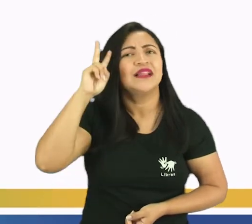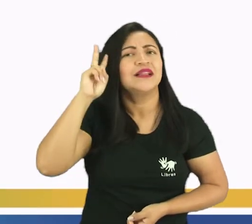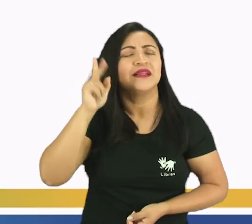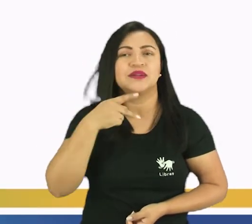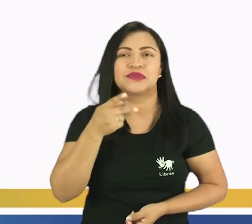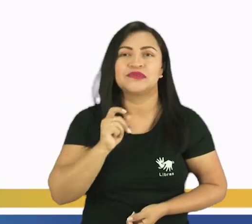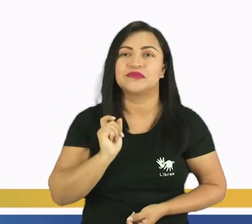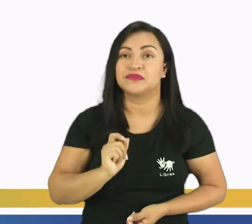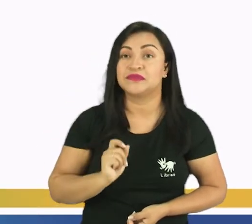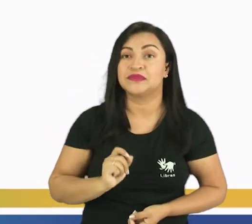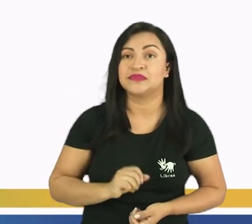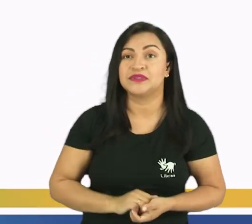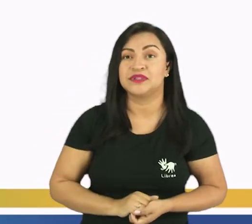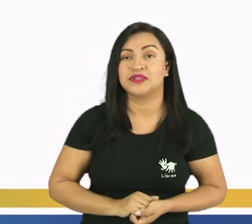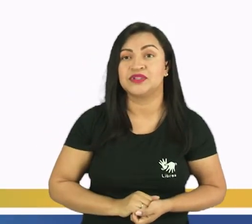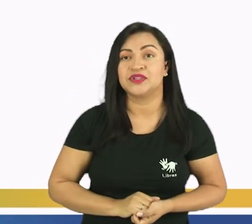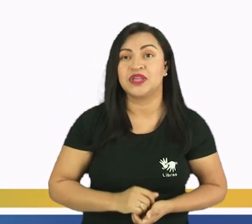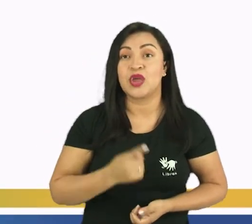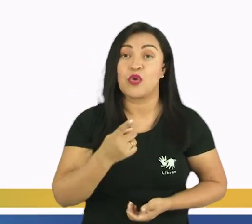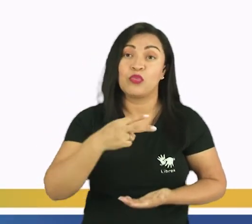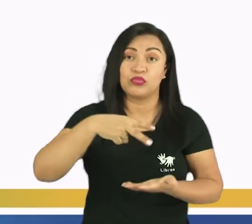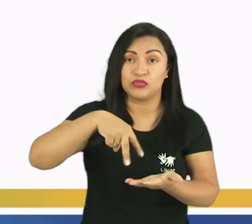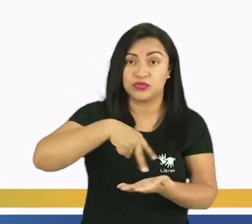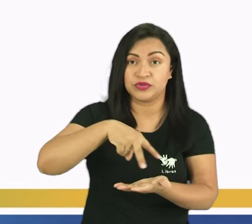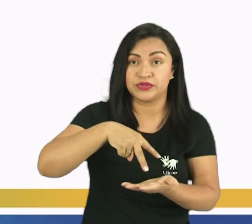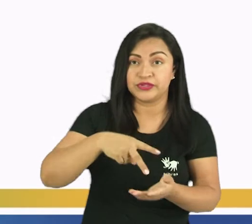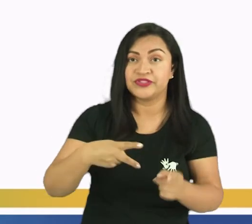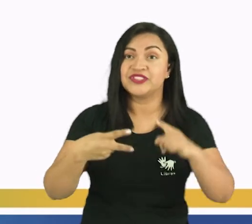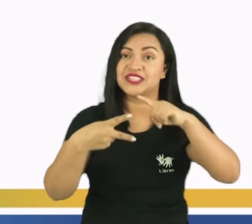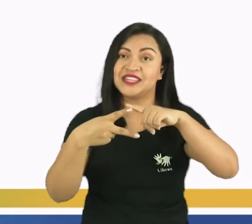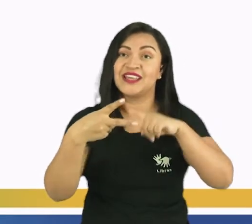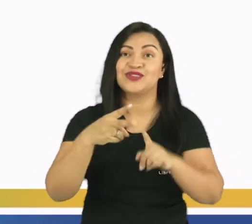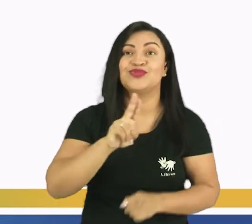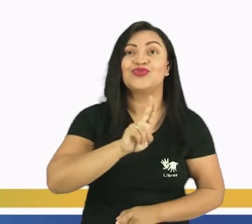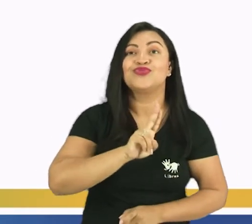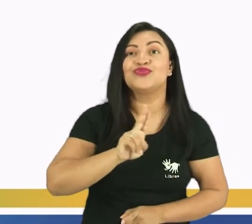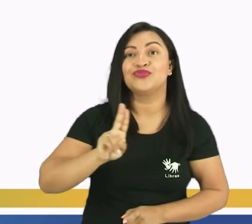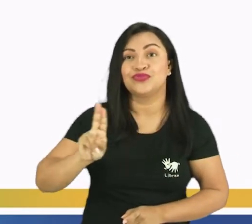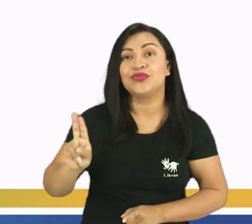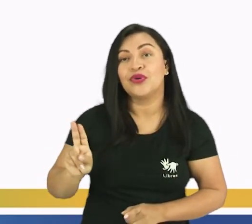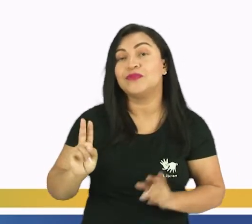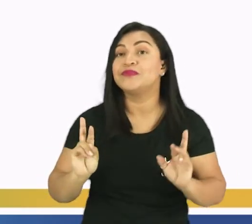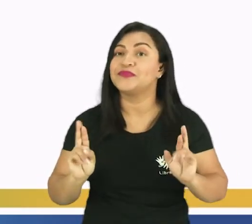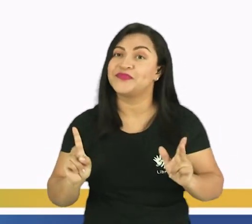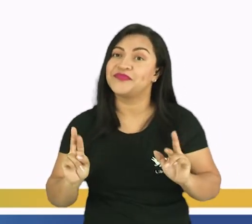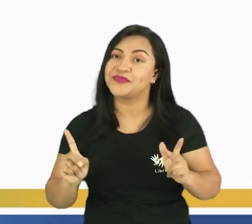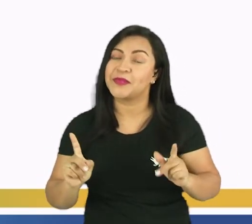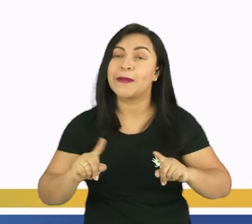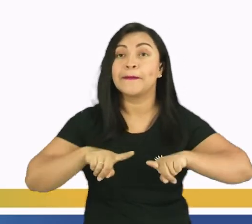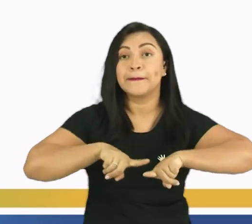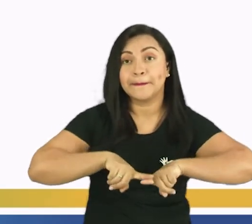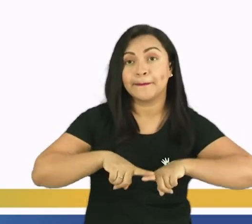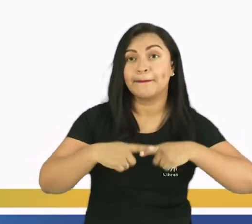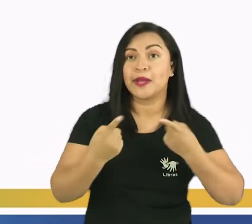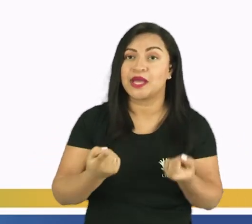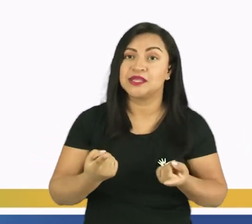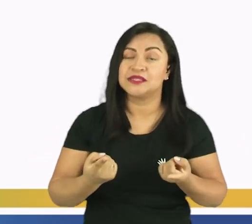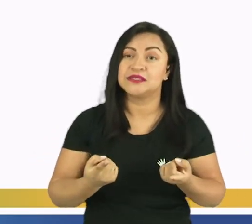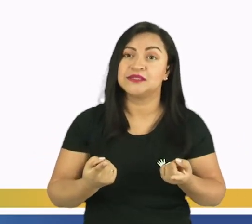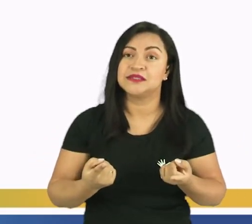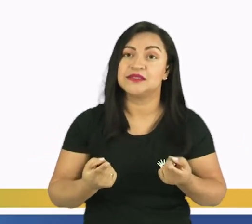vocês que uma dança pode ter duas nomenclaturas diferentes, mas que elas podem ser